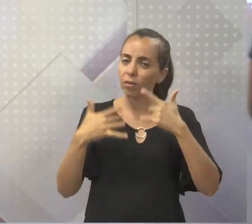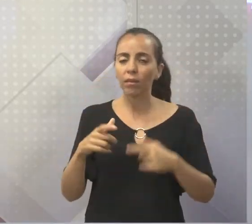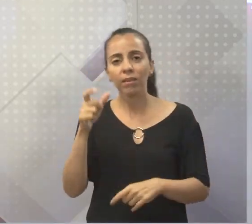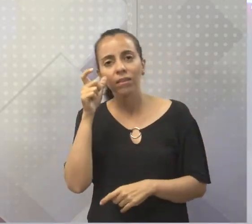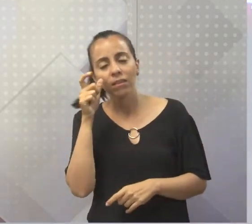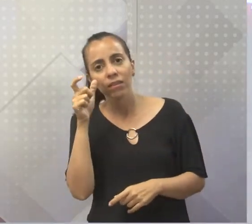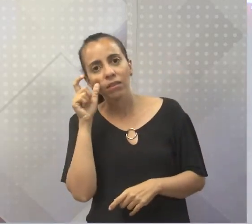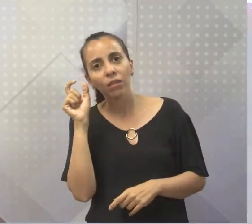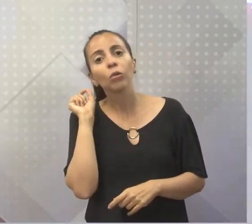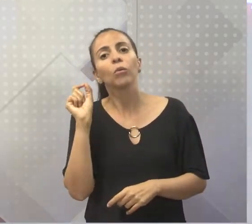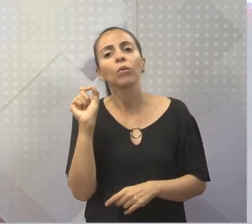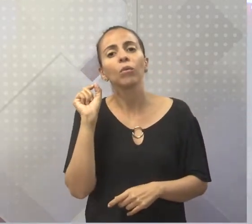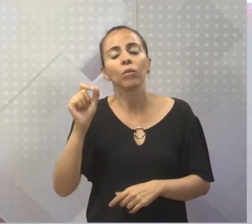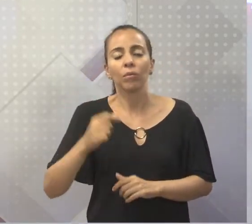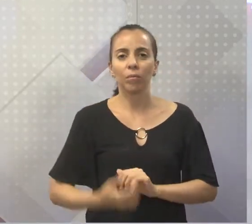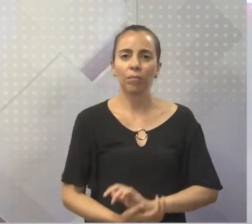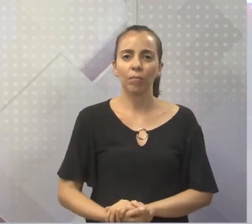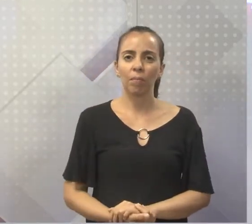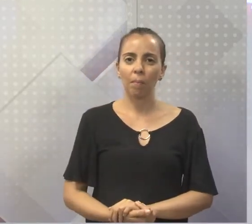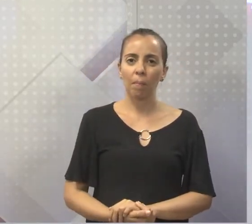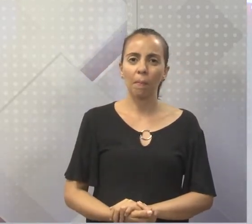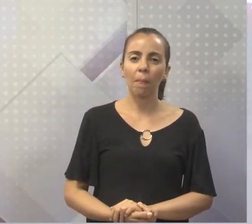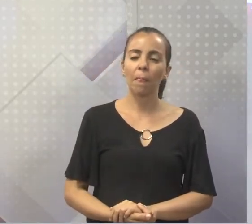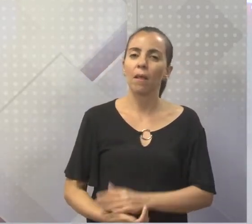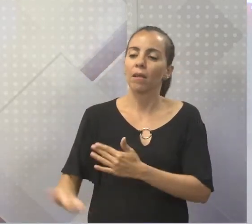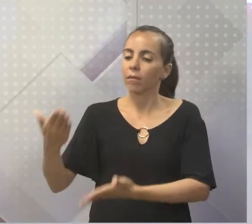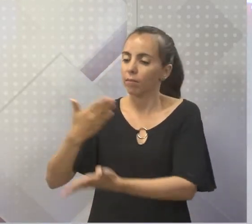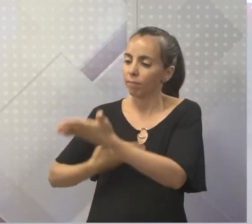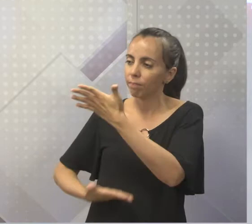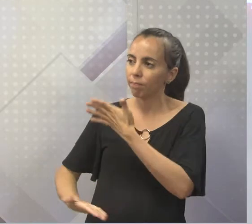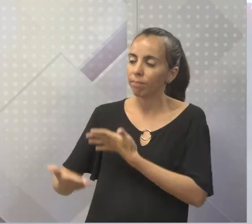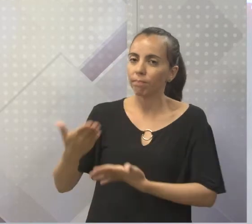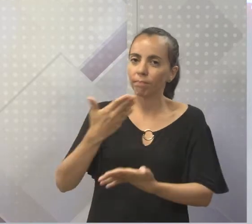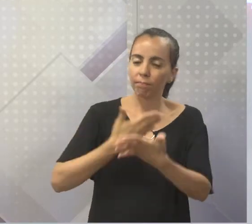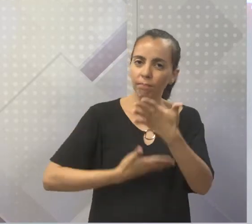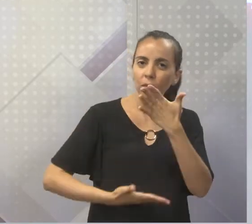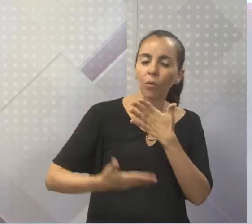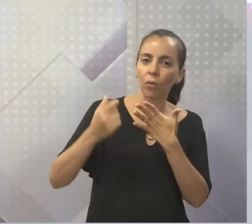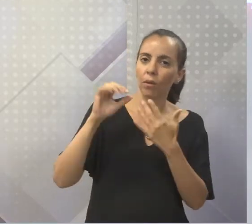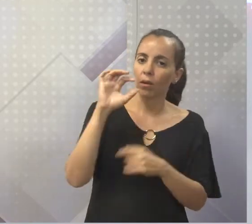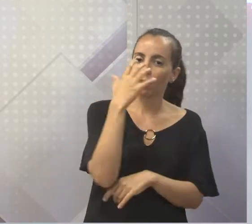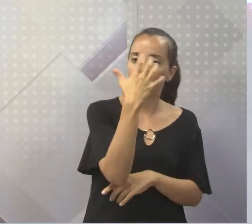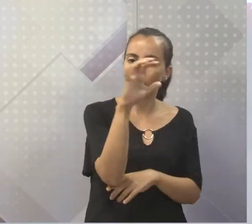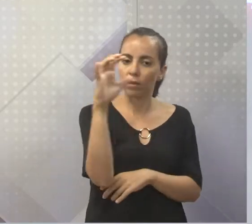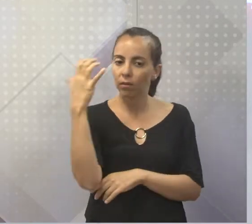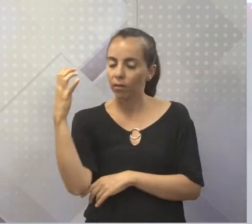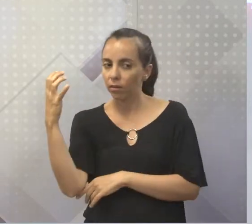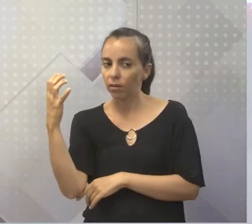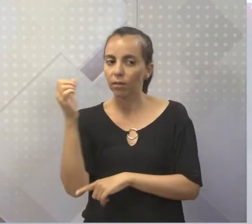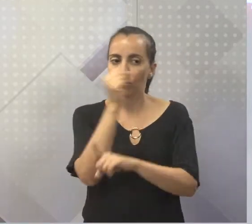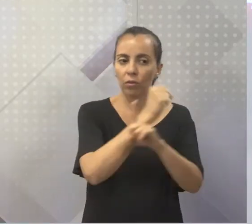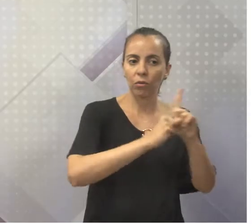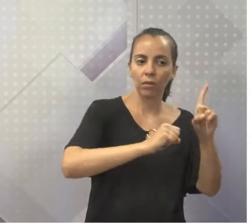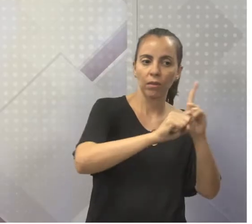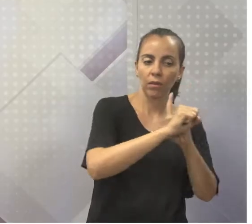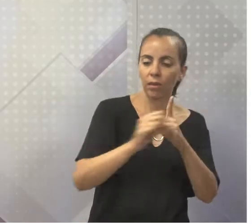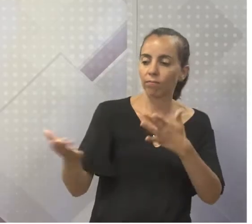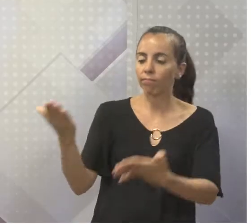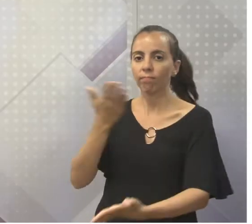que é justamente as relações observadas entre natureza e sociedade